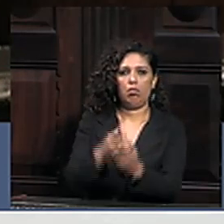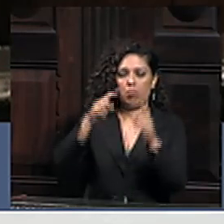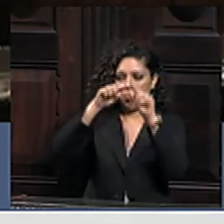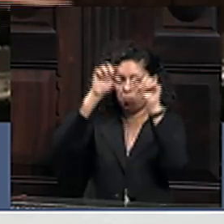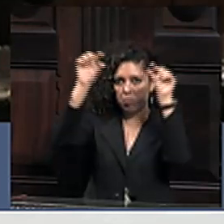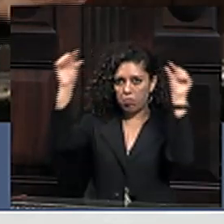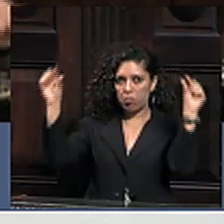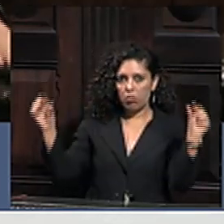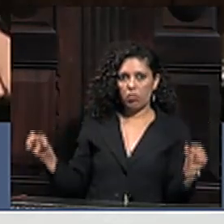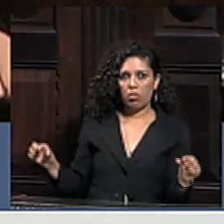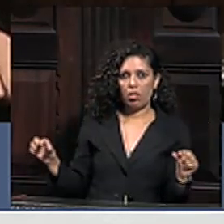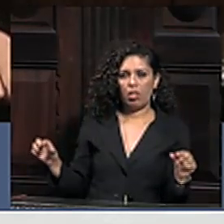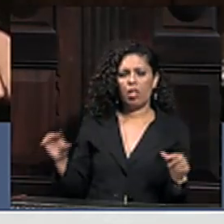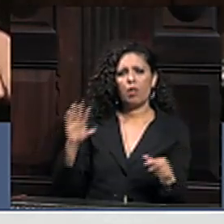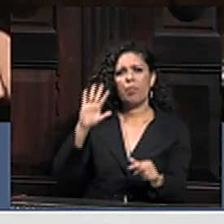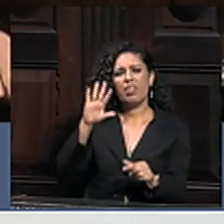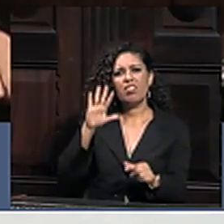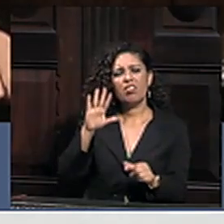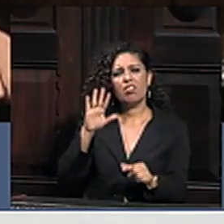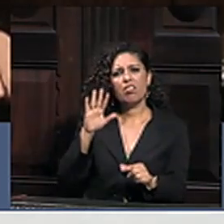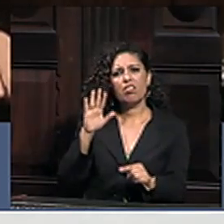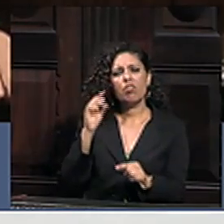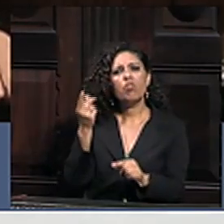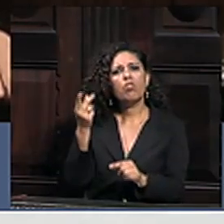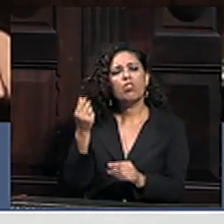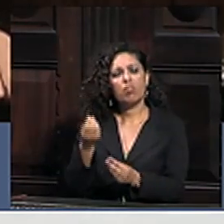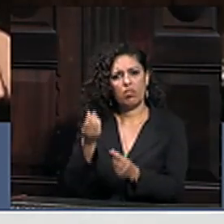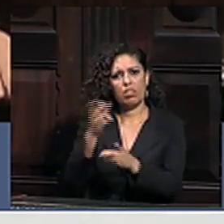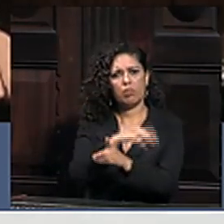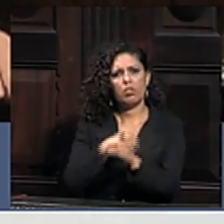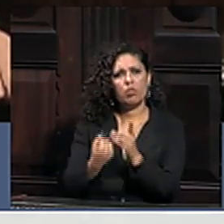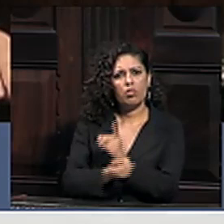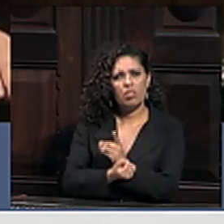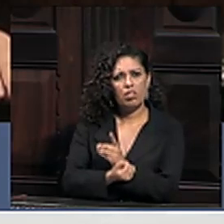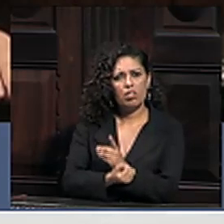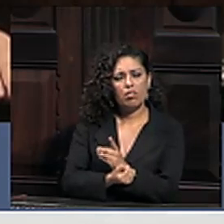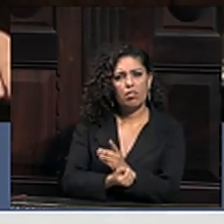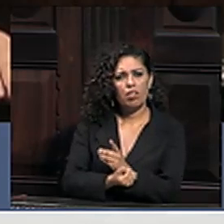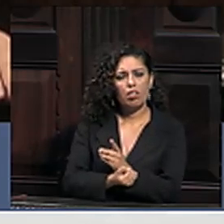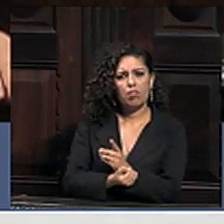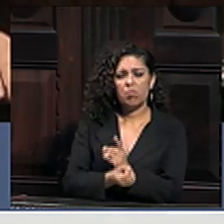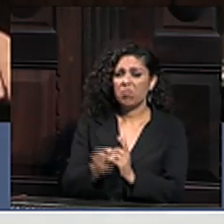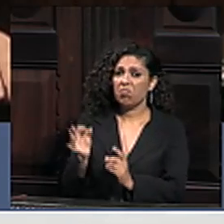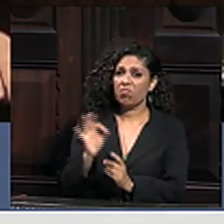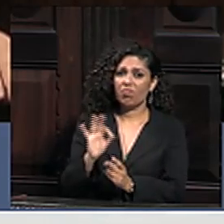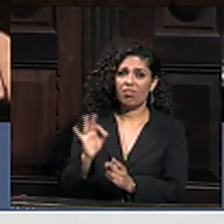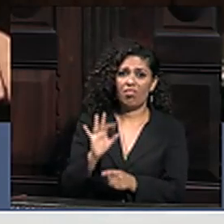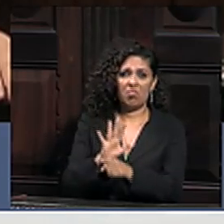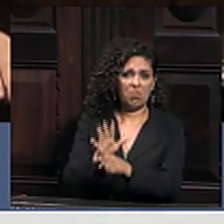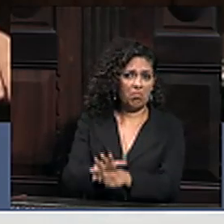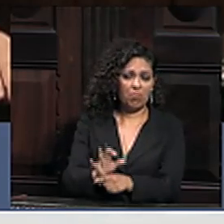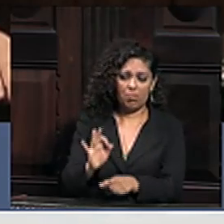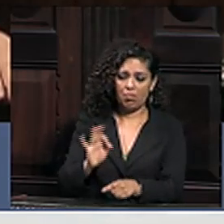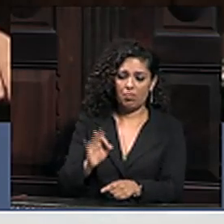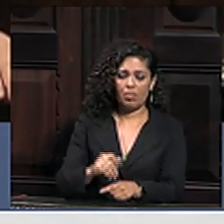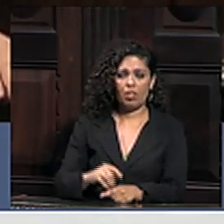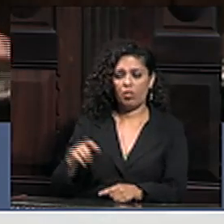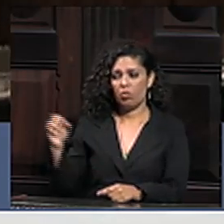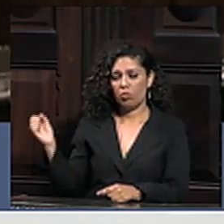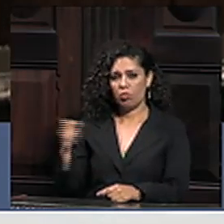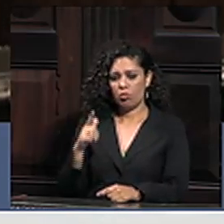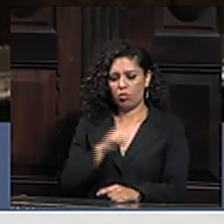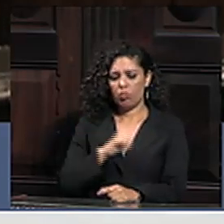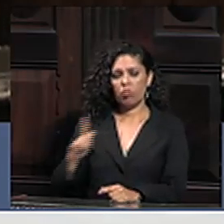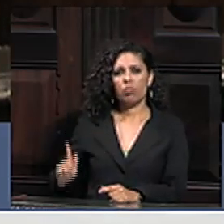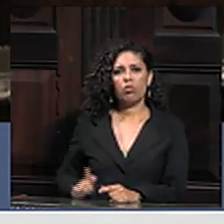bilhões, só vão ali faturar. Eles tinham que ter como exemplo o novo governador, que o